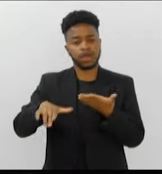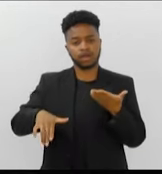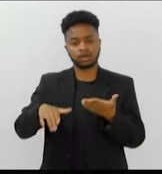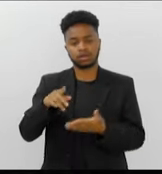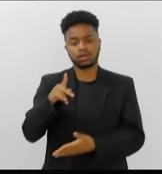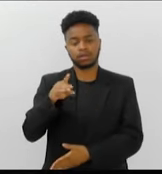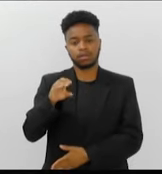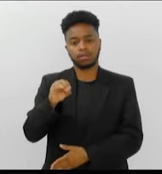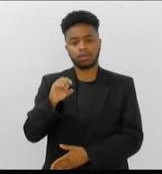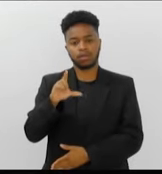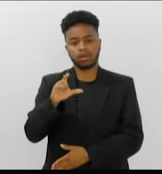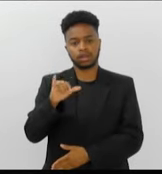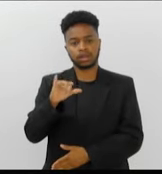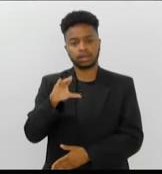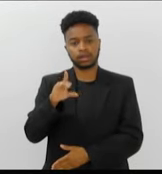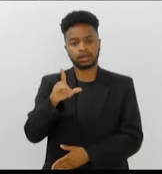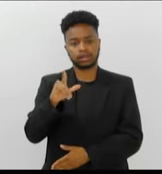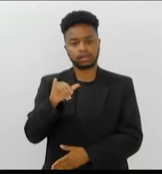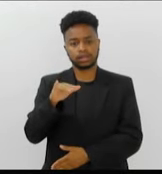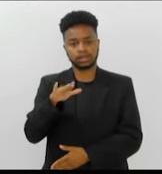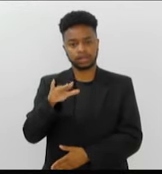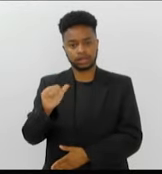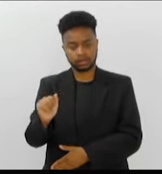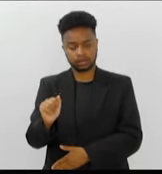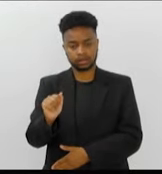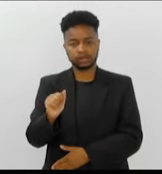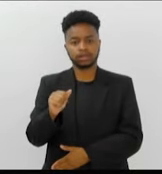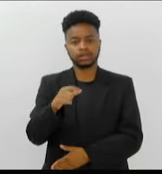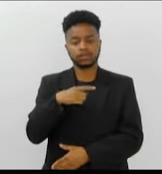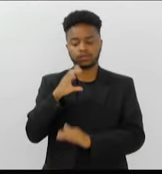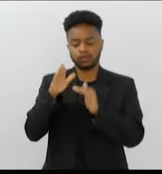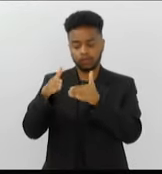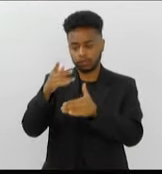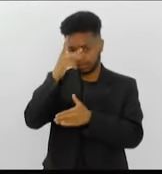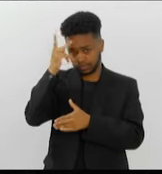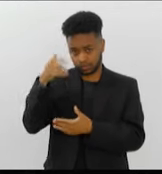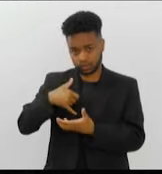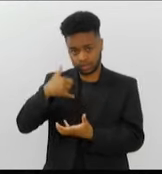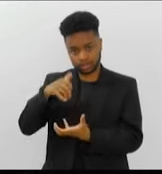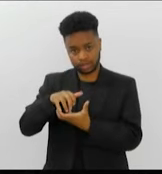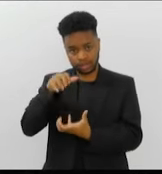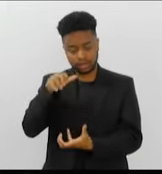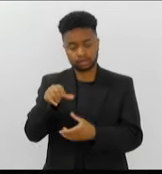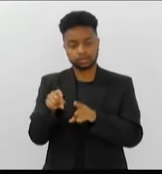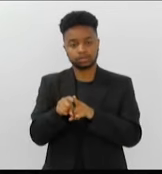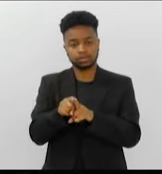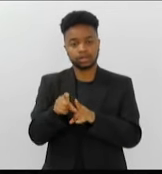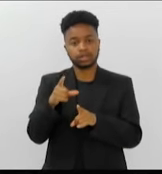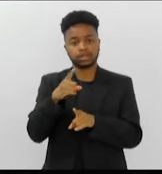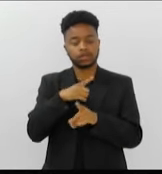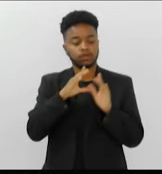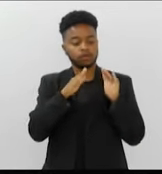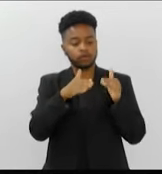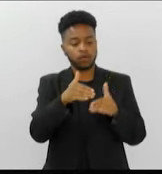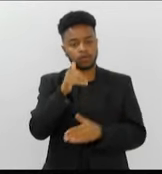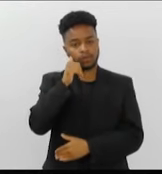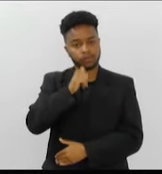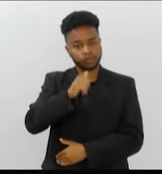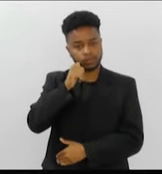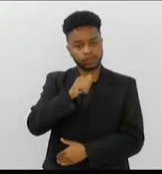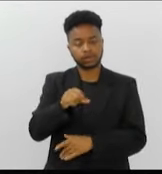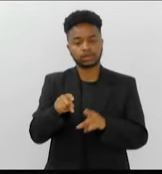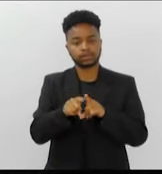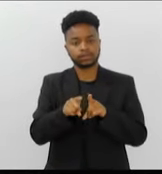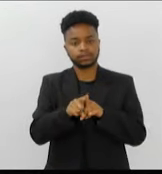de excelência. Existe a policlínica da pessoa idosa, existe a policlínica para a mulher,